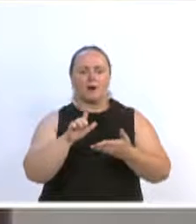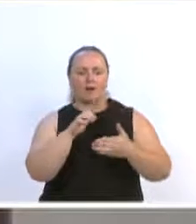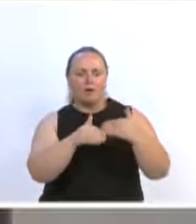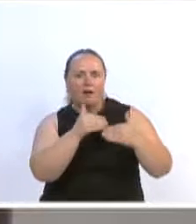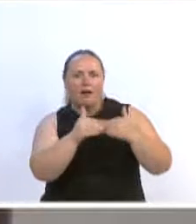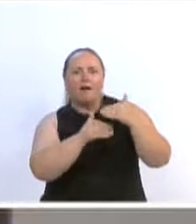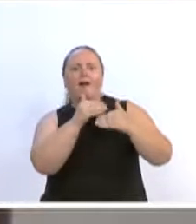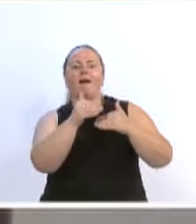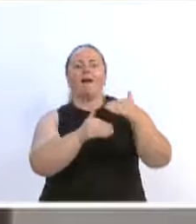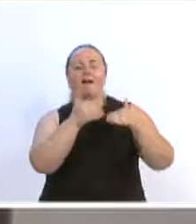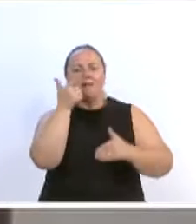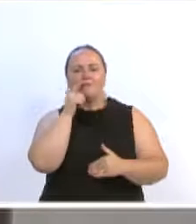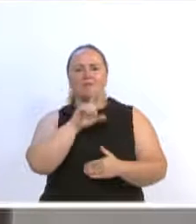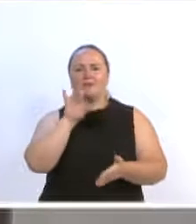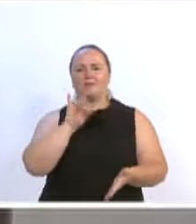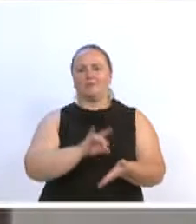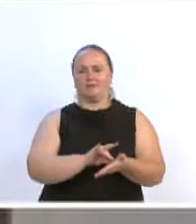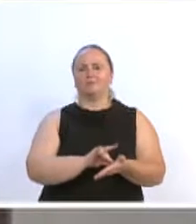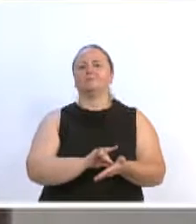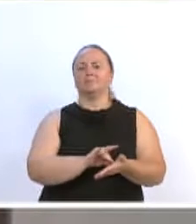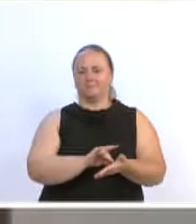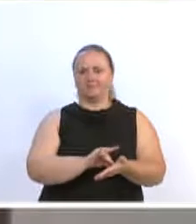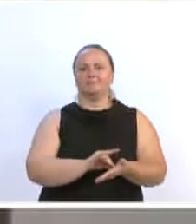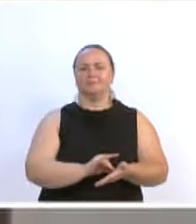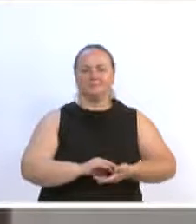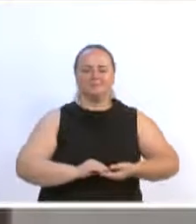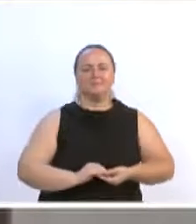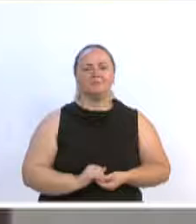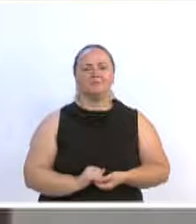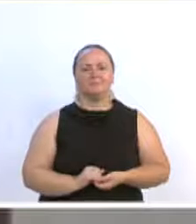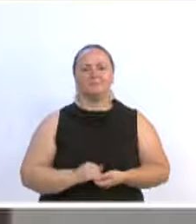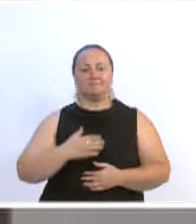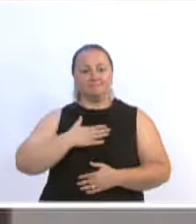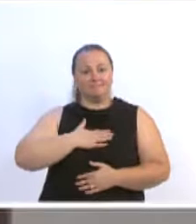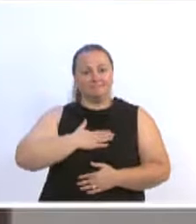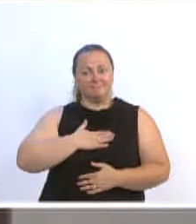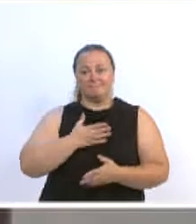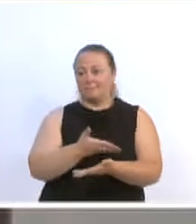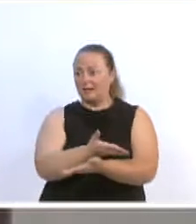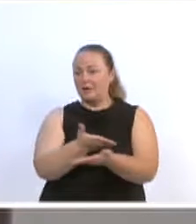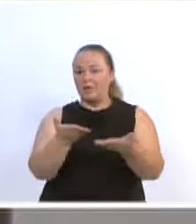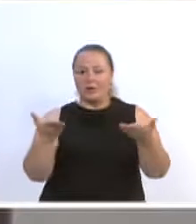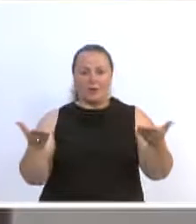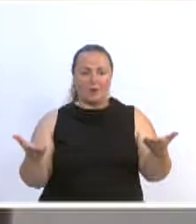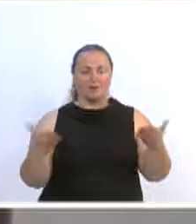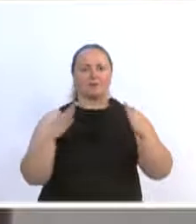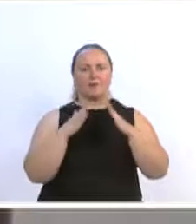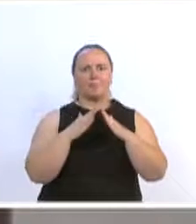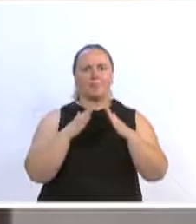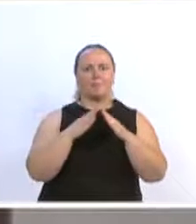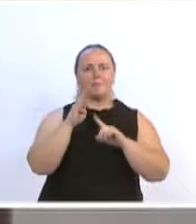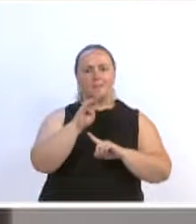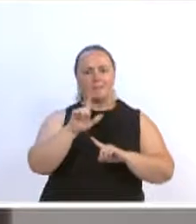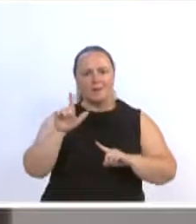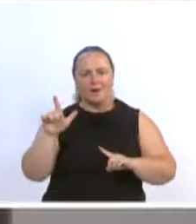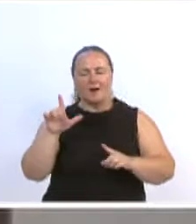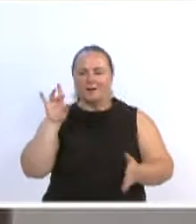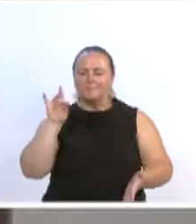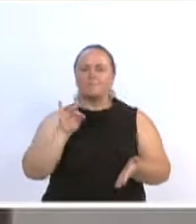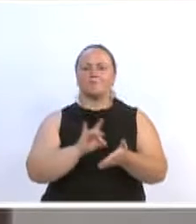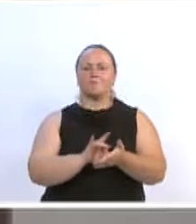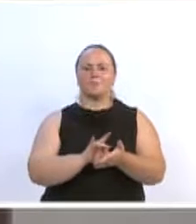tacada de mestre com essa jogada de messi por sinal tem de ganhar gostaríamos nós que moramos em blumenau que o samba do vale do itajaí que